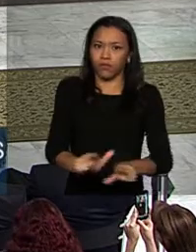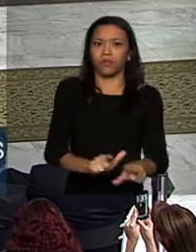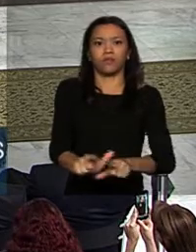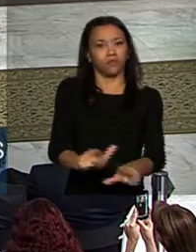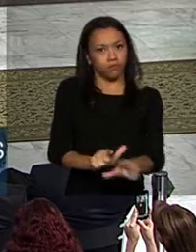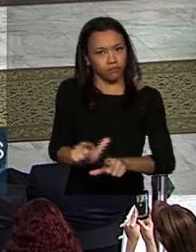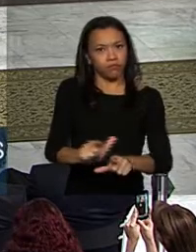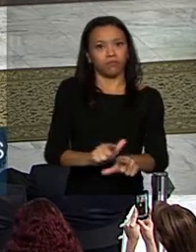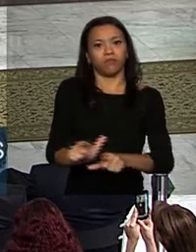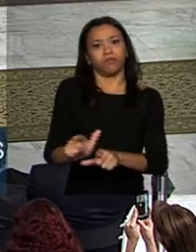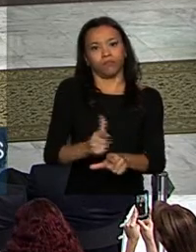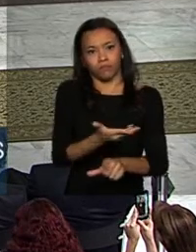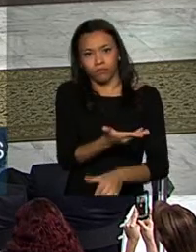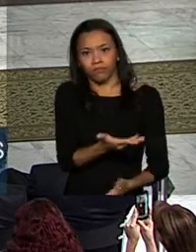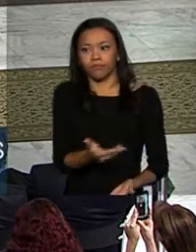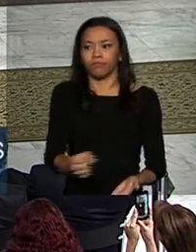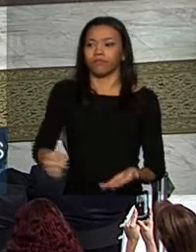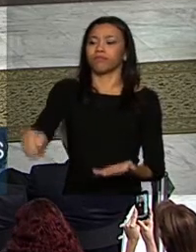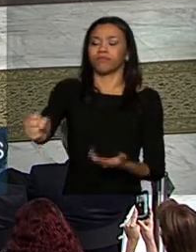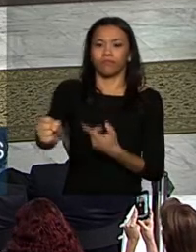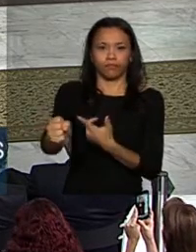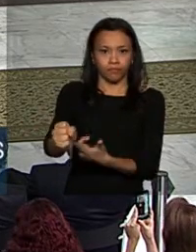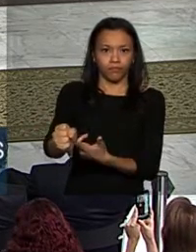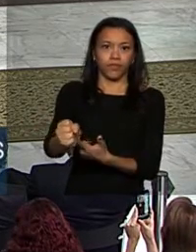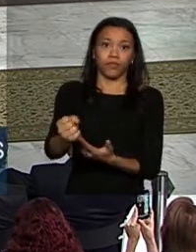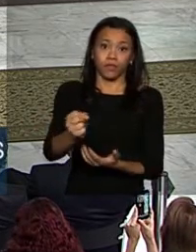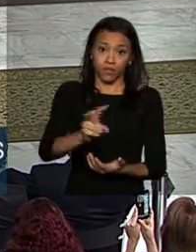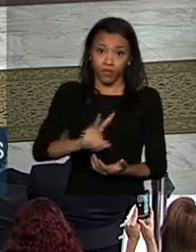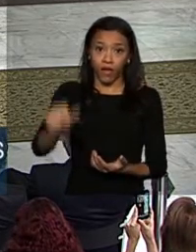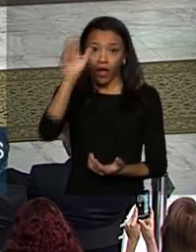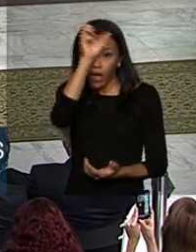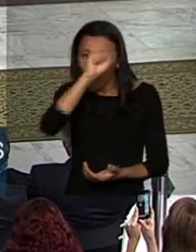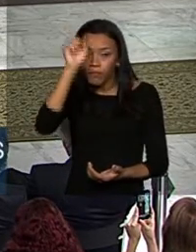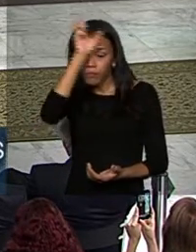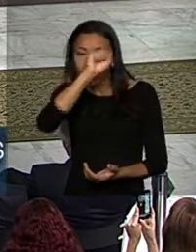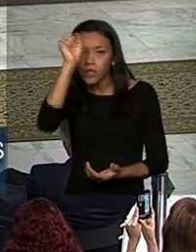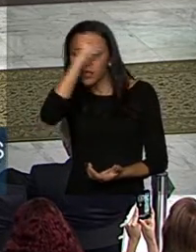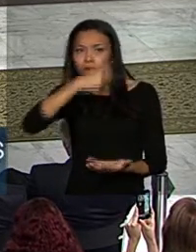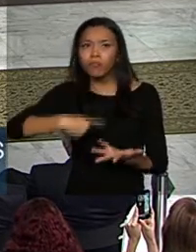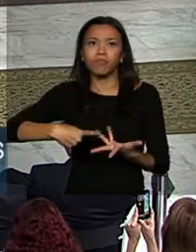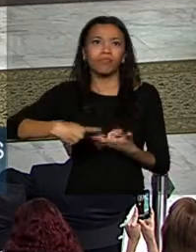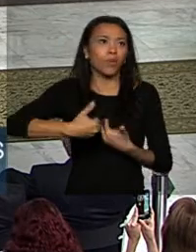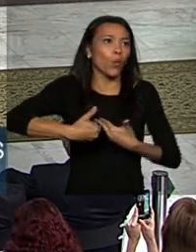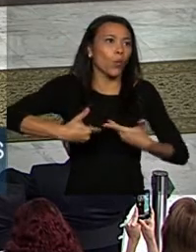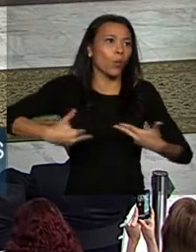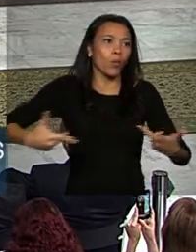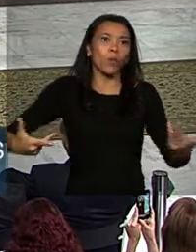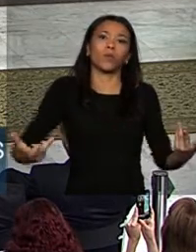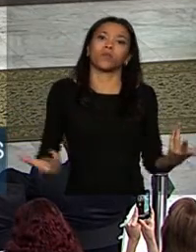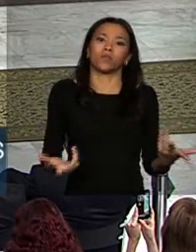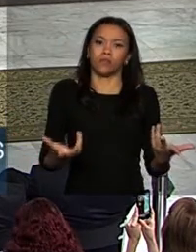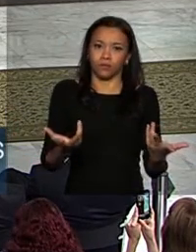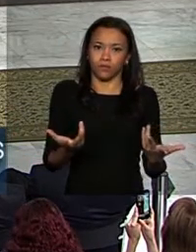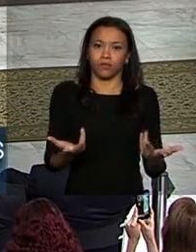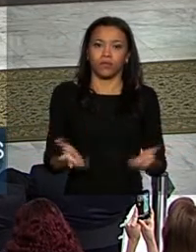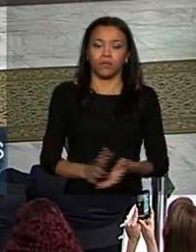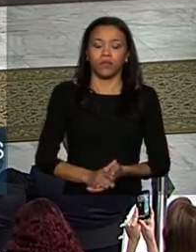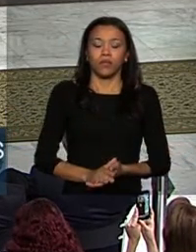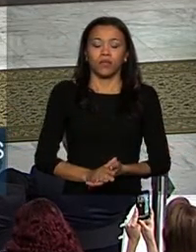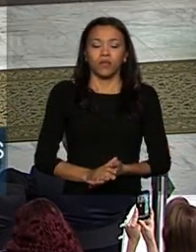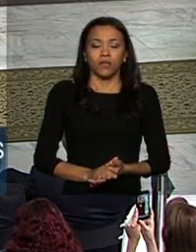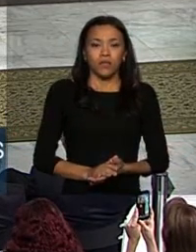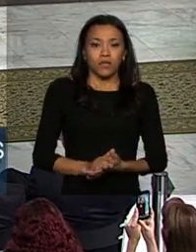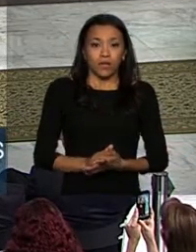uma atividade que seja, ao mesmo tempo, enriquecedora e gratificante.